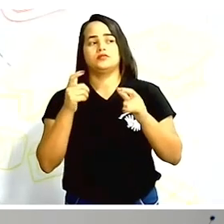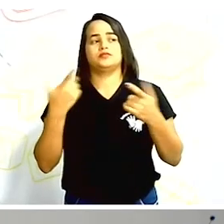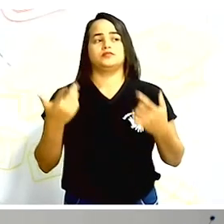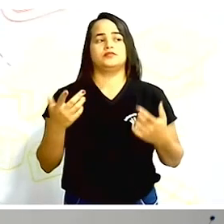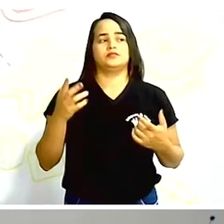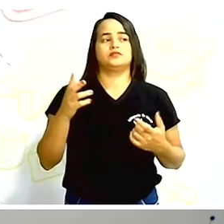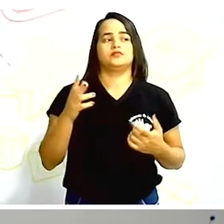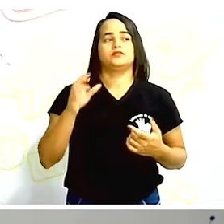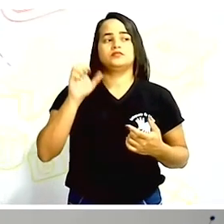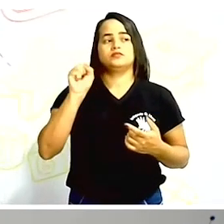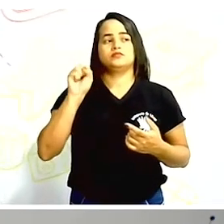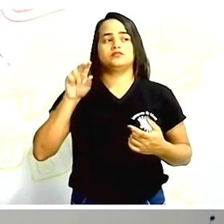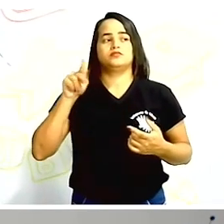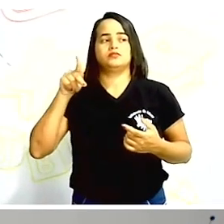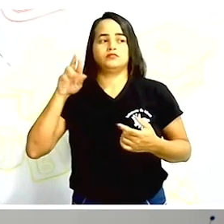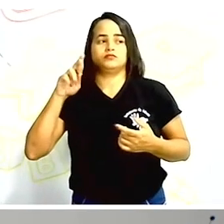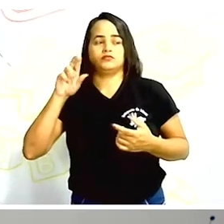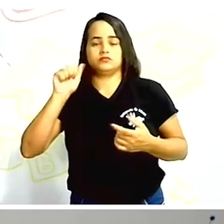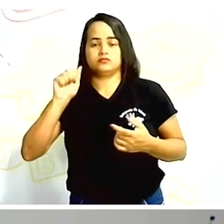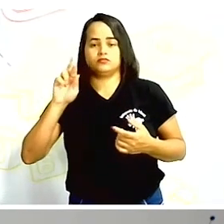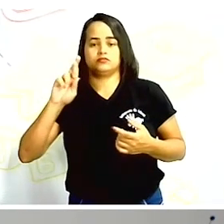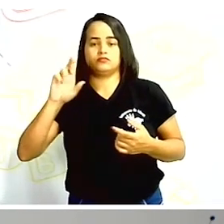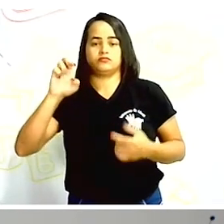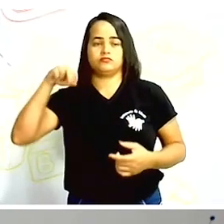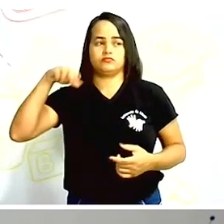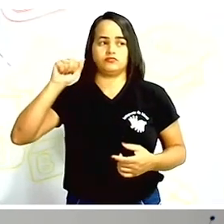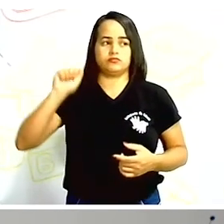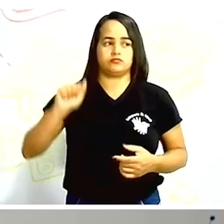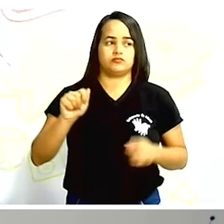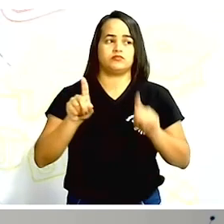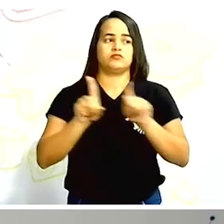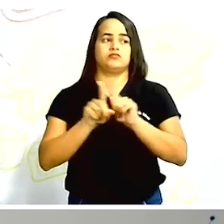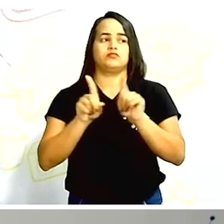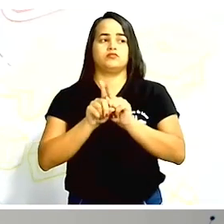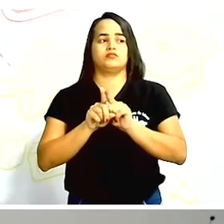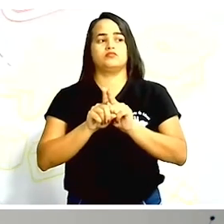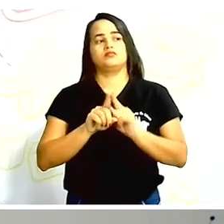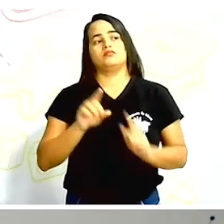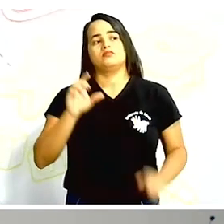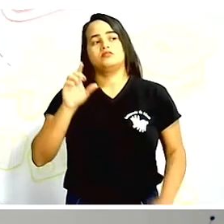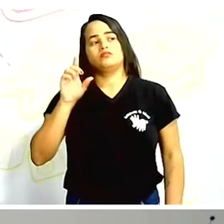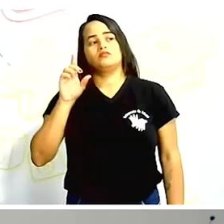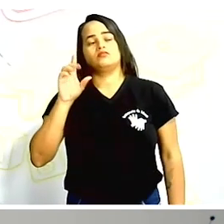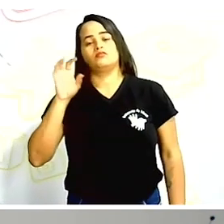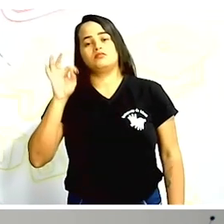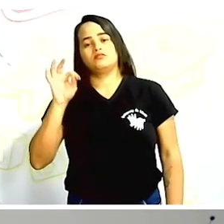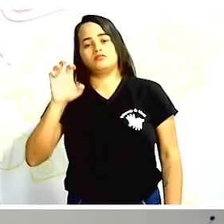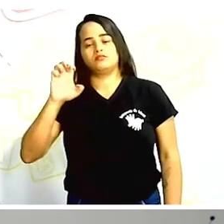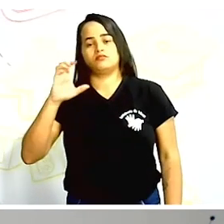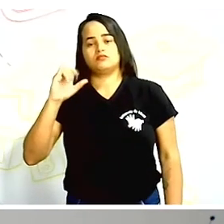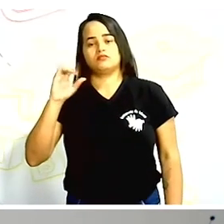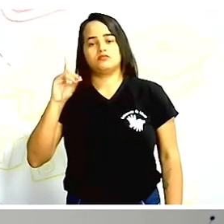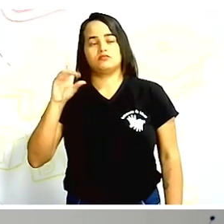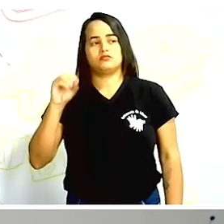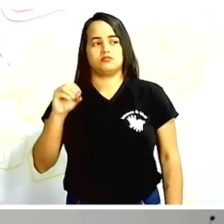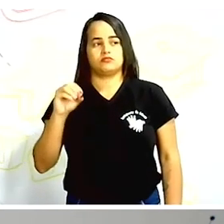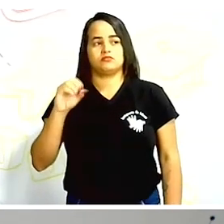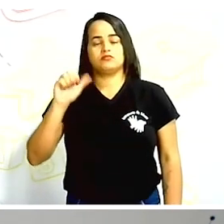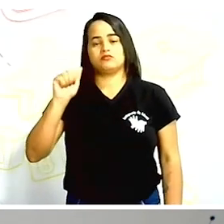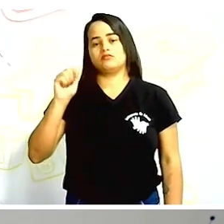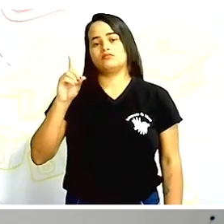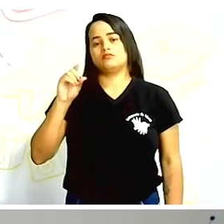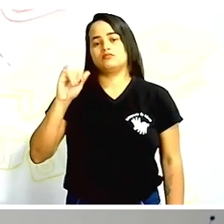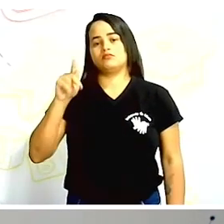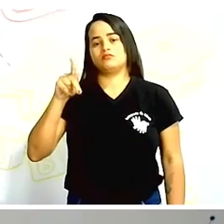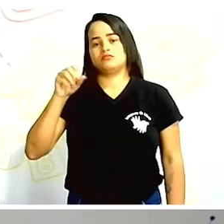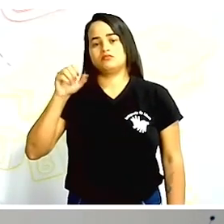50% entre o seu tecido adiposo, a pele, e 25% no ovário. Por